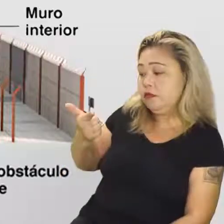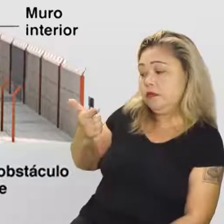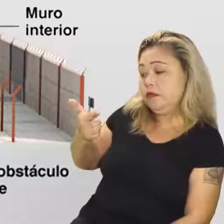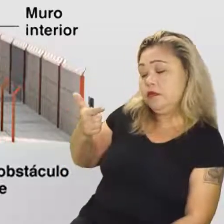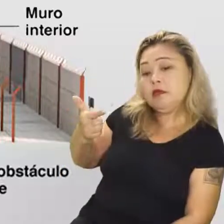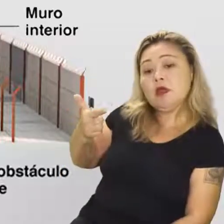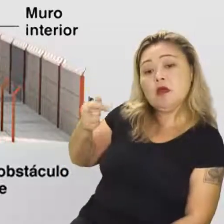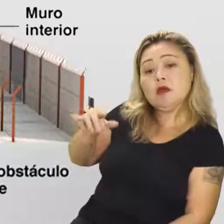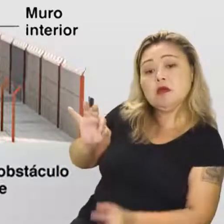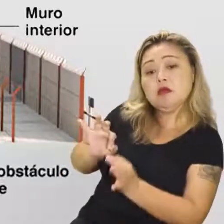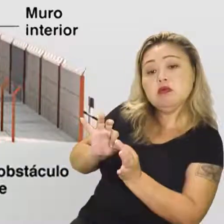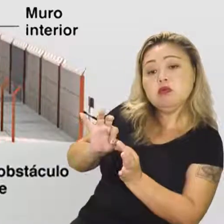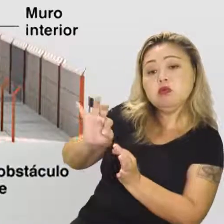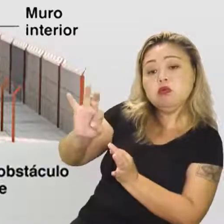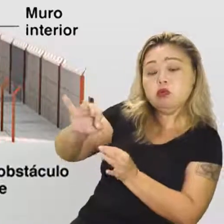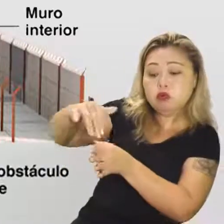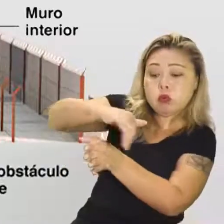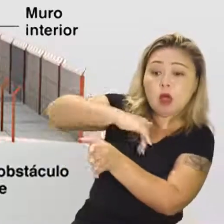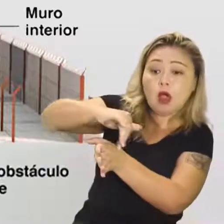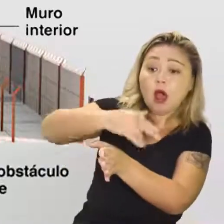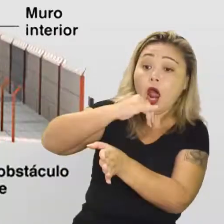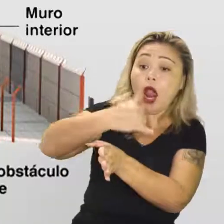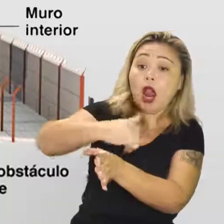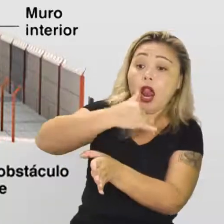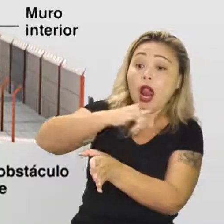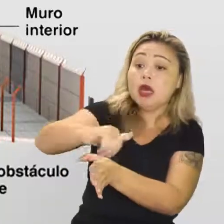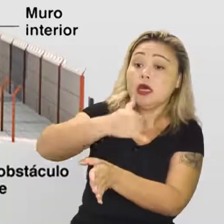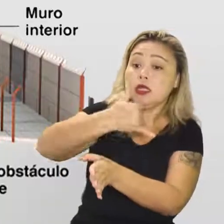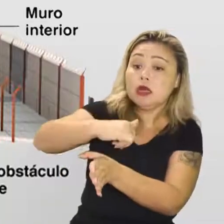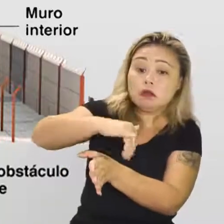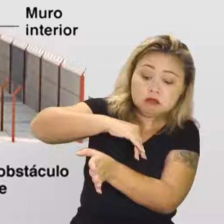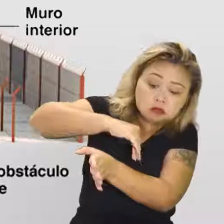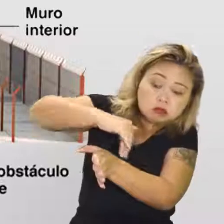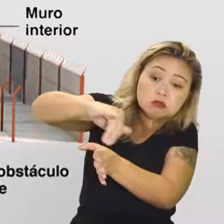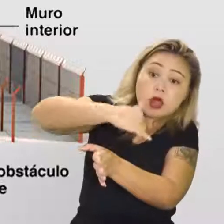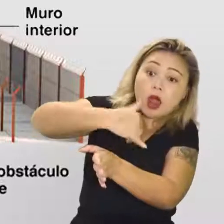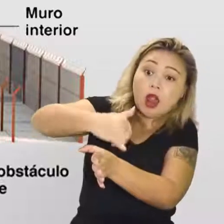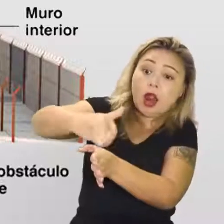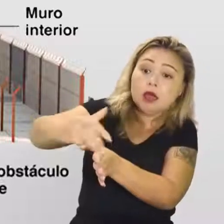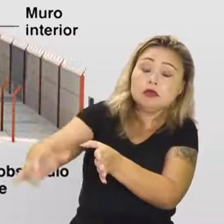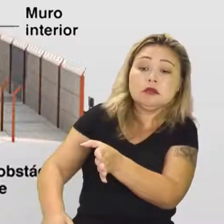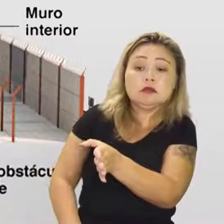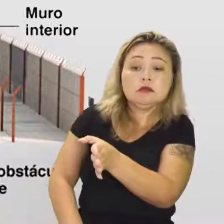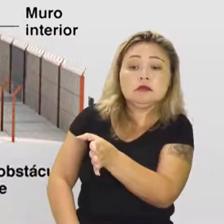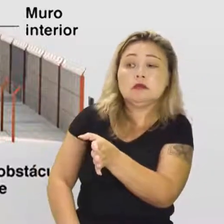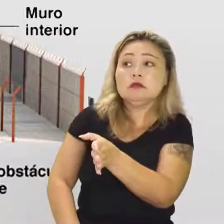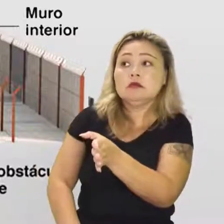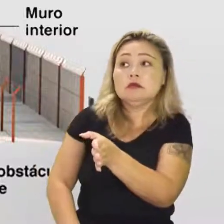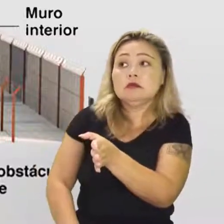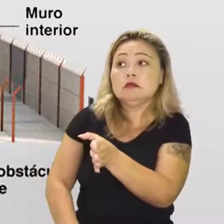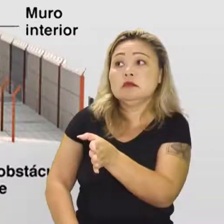125 quilômetros de valas elétricas construindo.